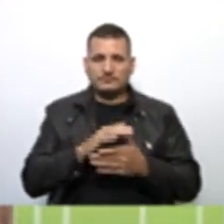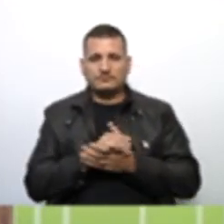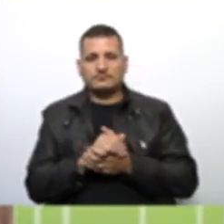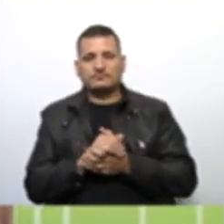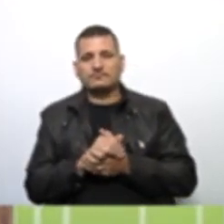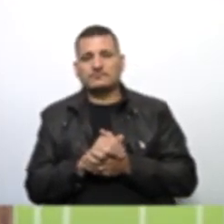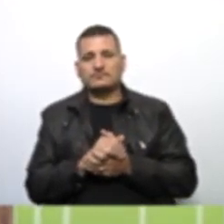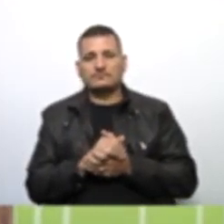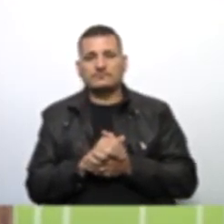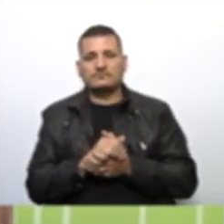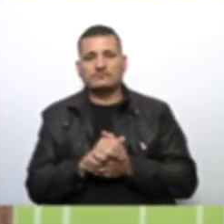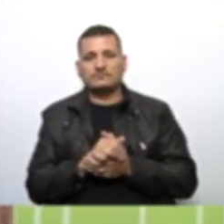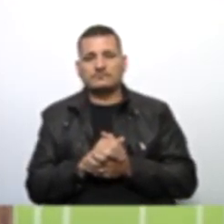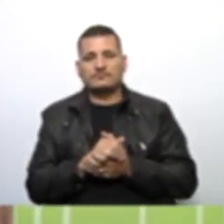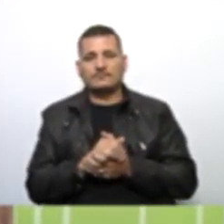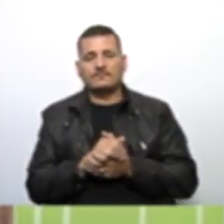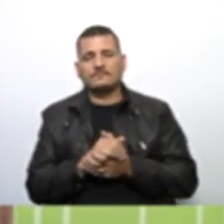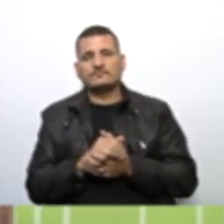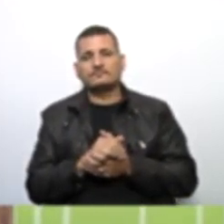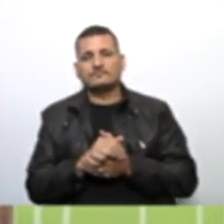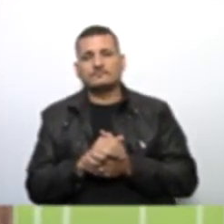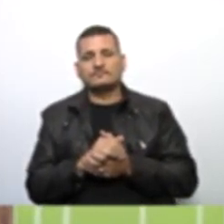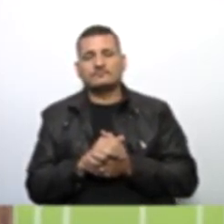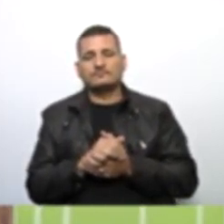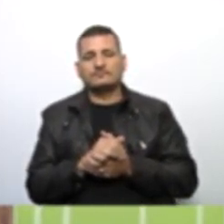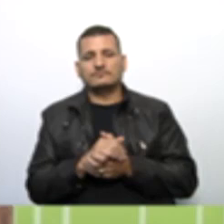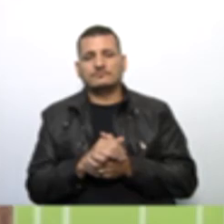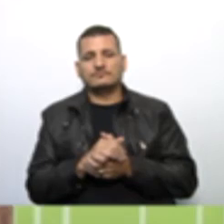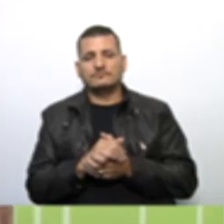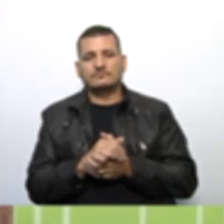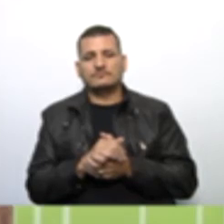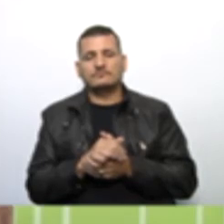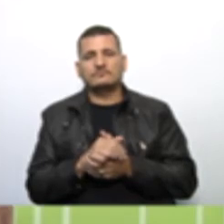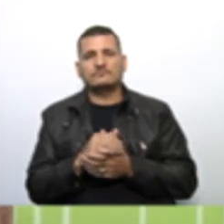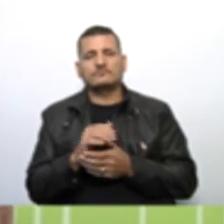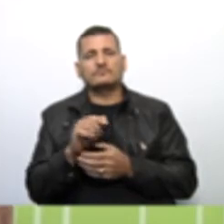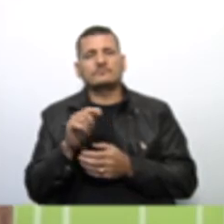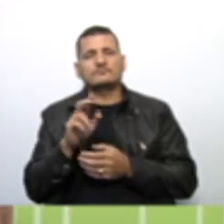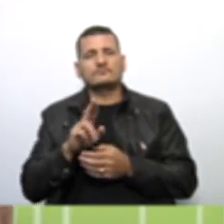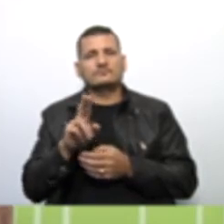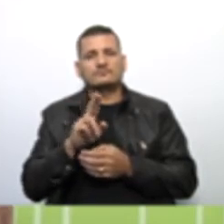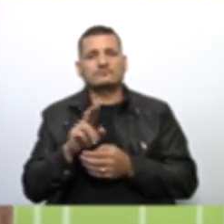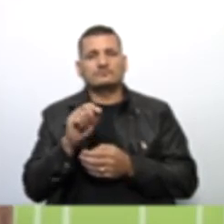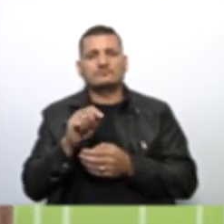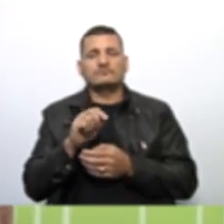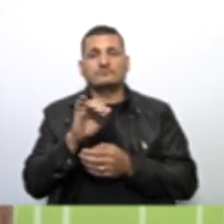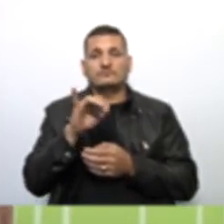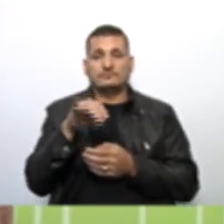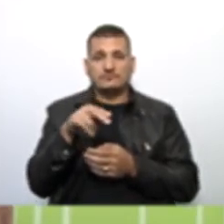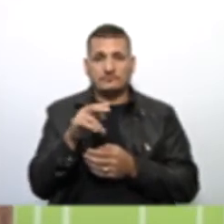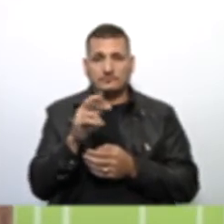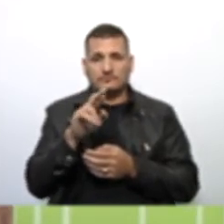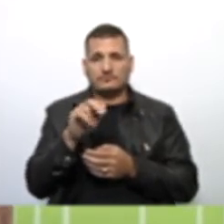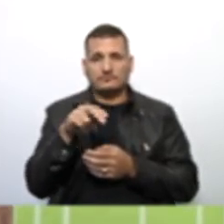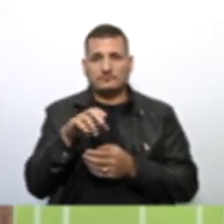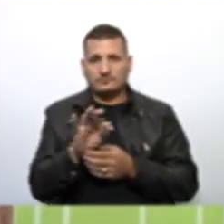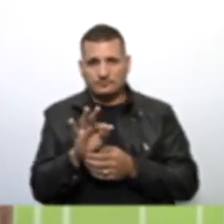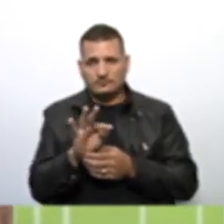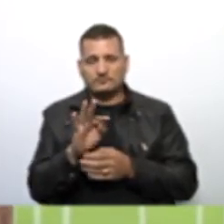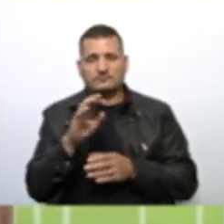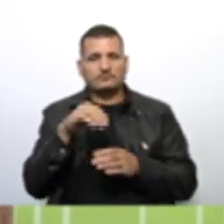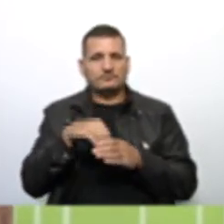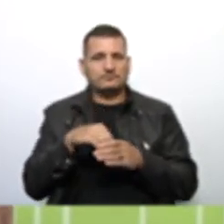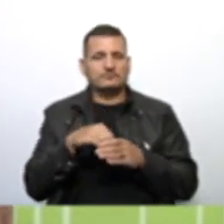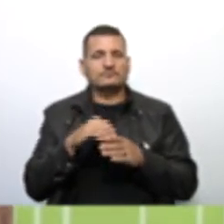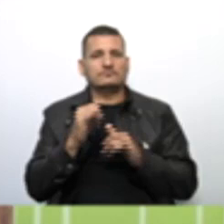professor, o que está acontecendo? Ele está naquele ambiente interno da empresa, ele está na intranet. Certo? Ele está lá dentro da